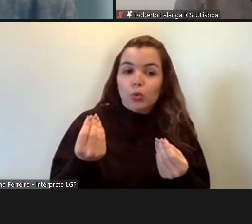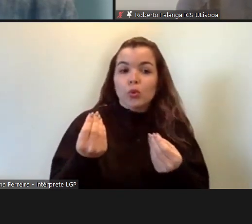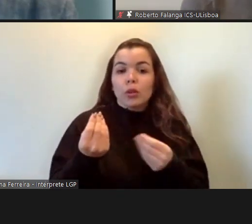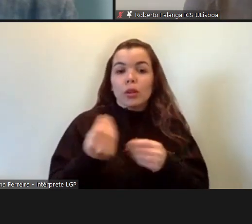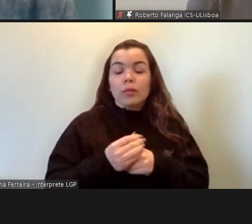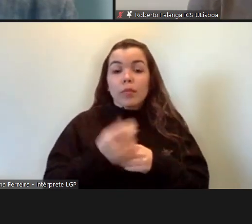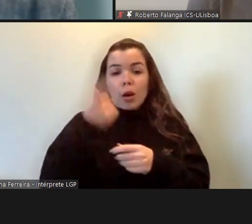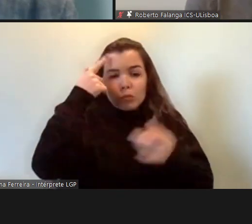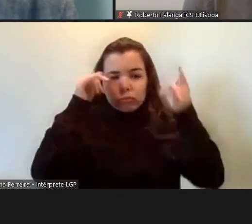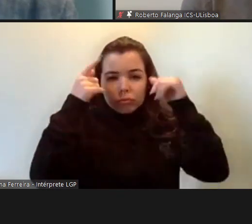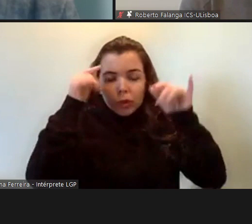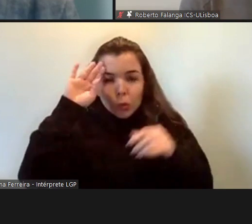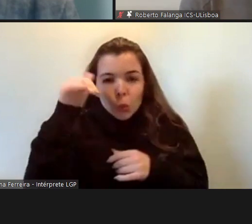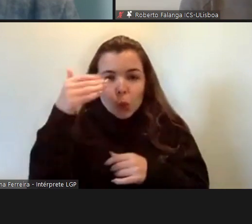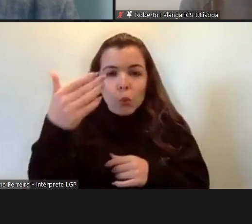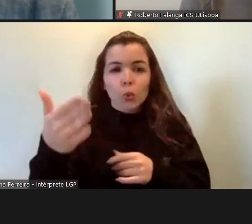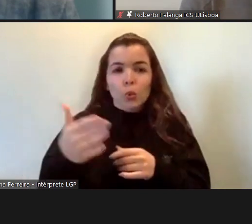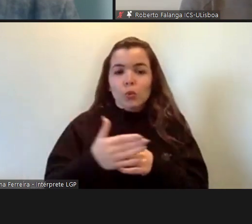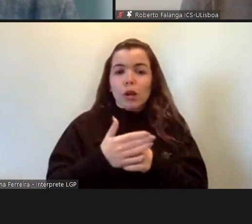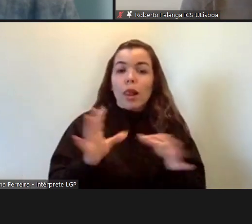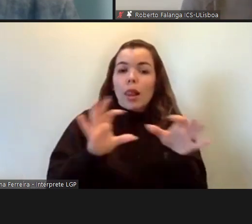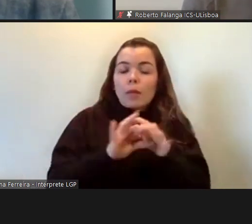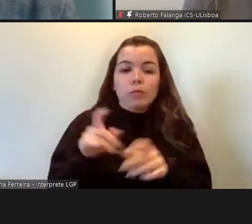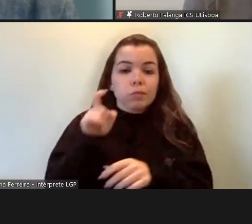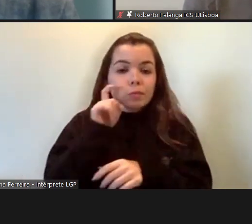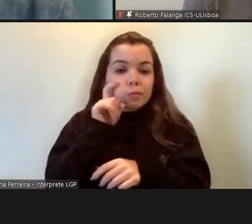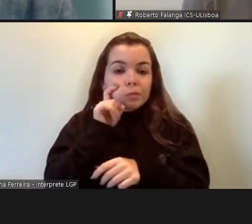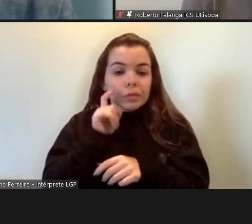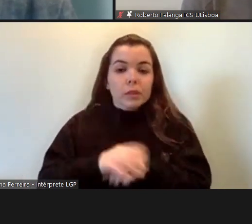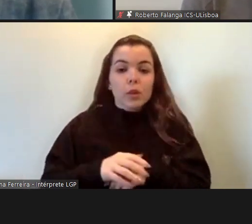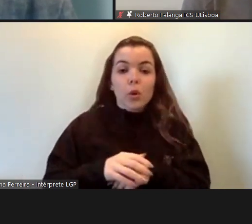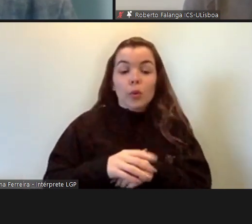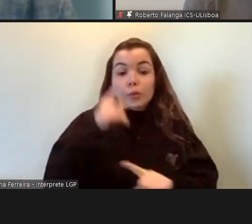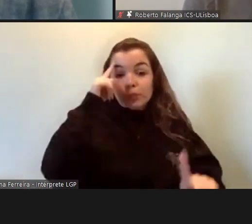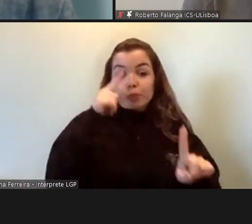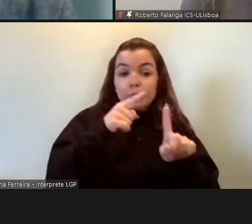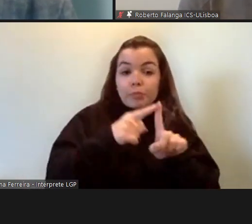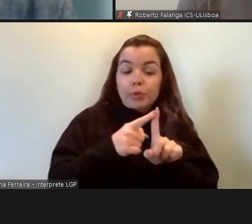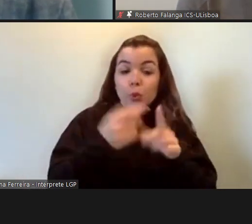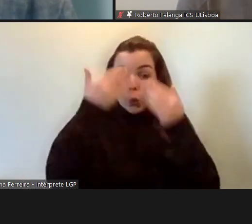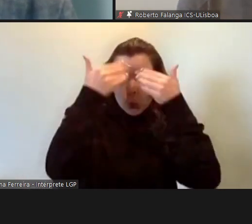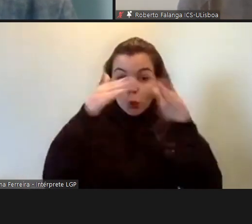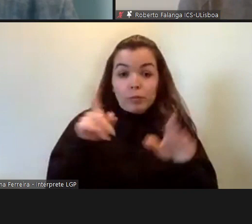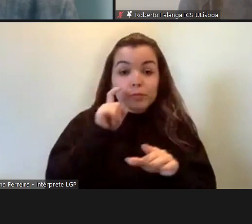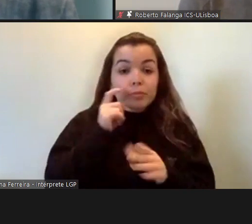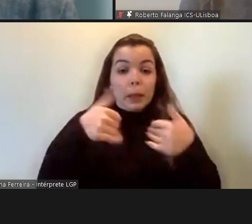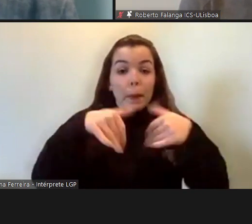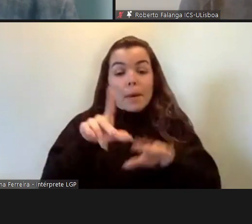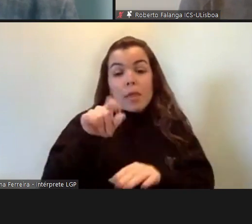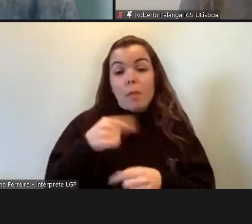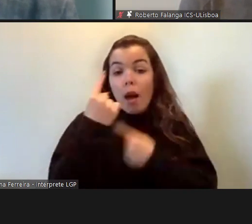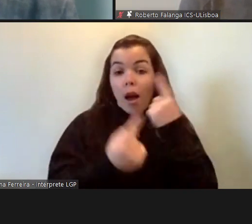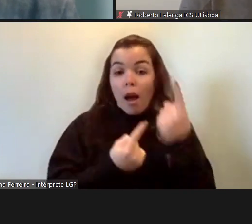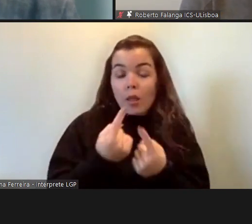provisões na área mais conservativa para proteger as democracias, mas também havia já algumas